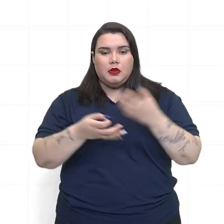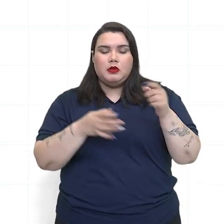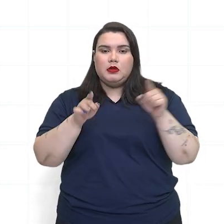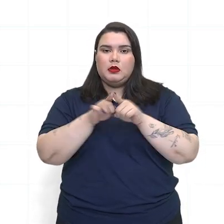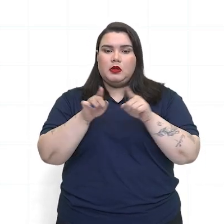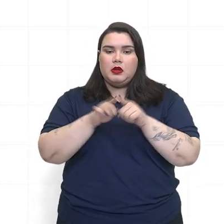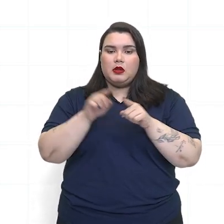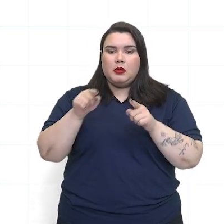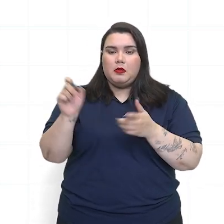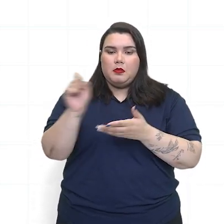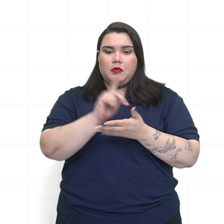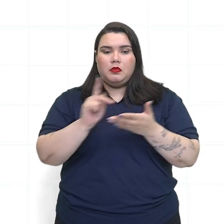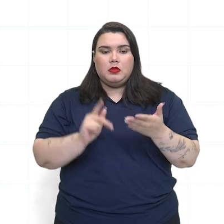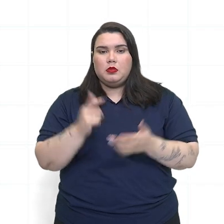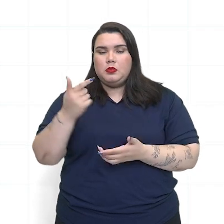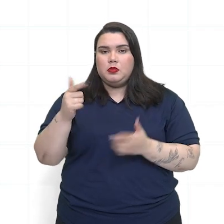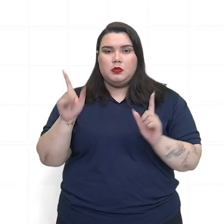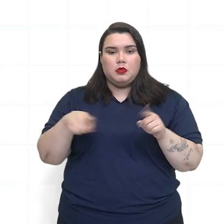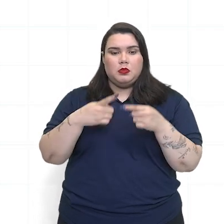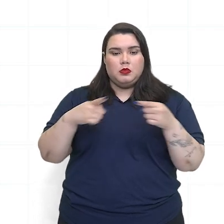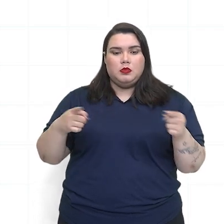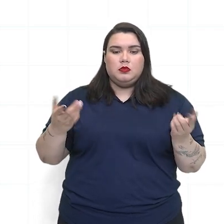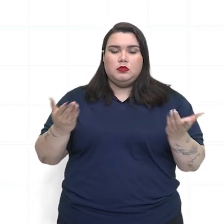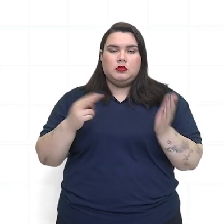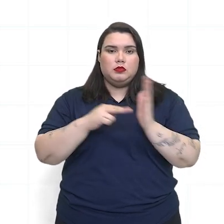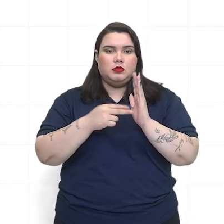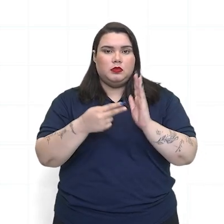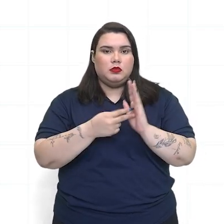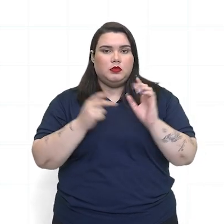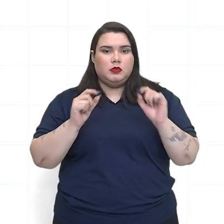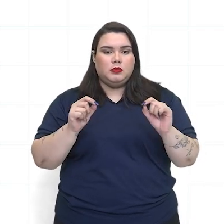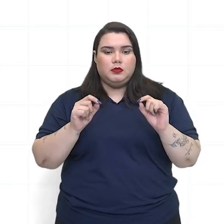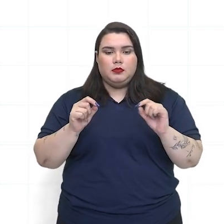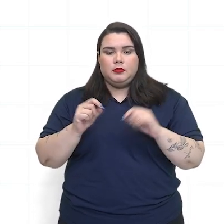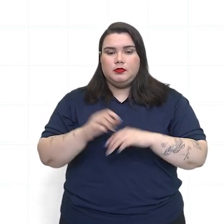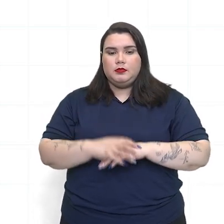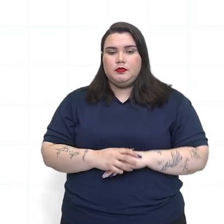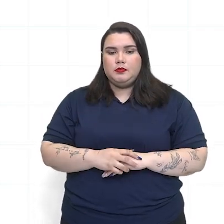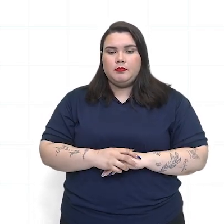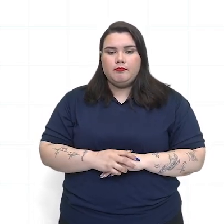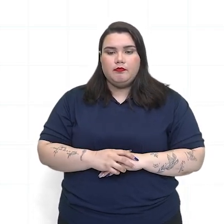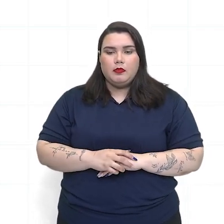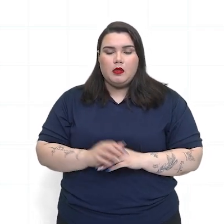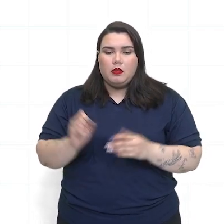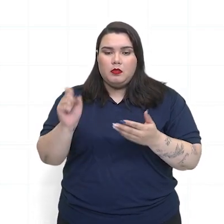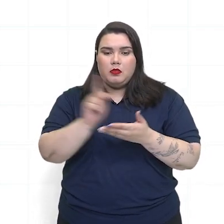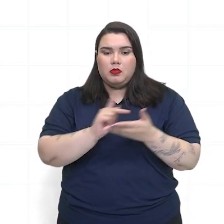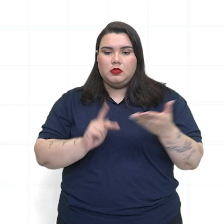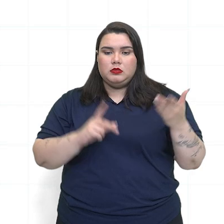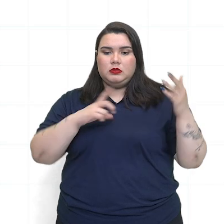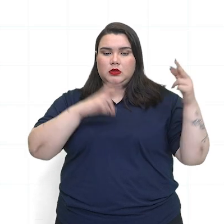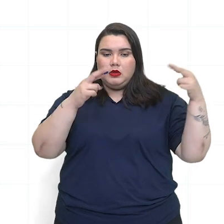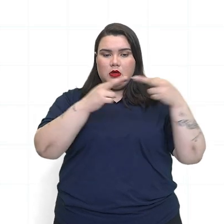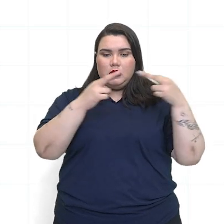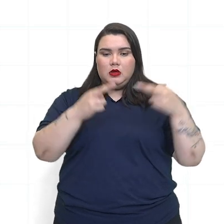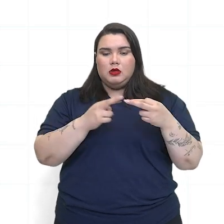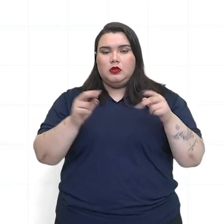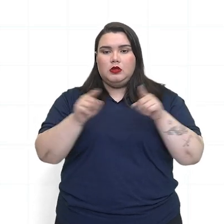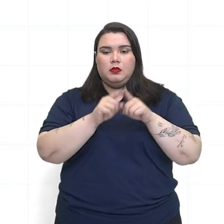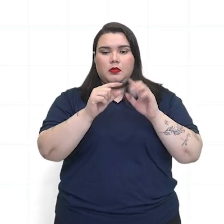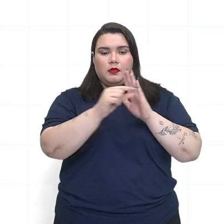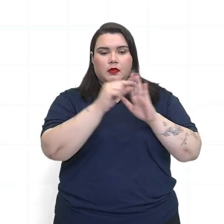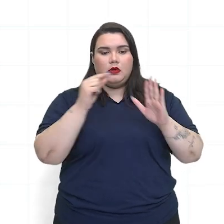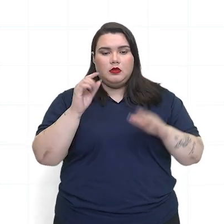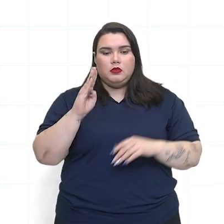temos aqueles poemas que não têm musicalidade, né? Ou seja, os poemas com rimas e